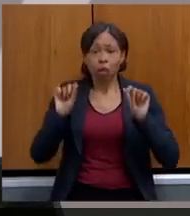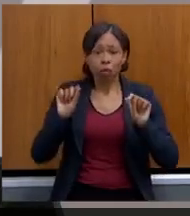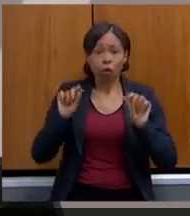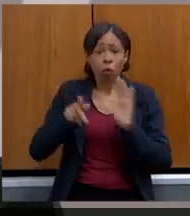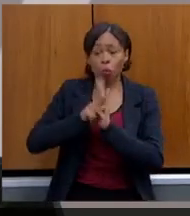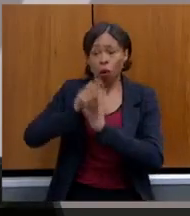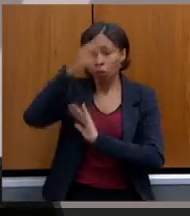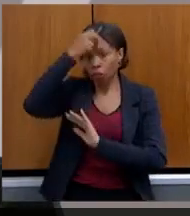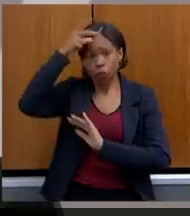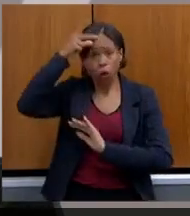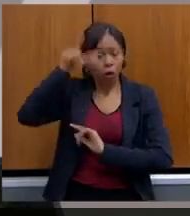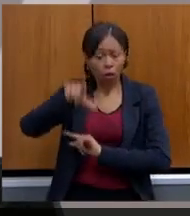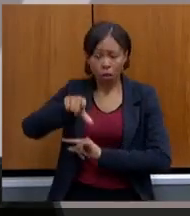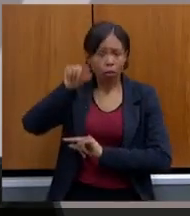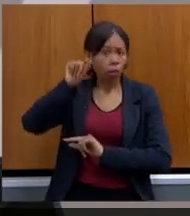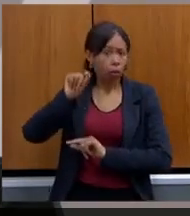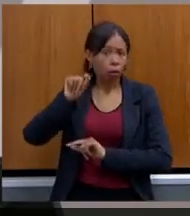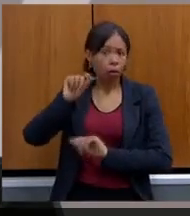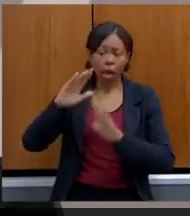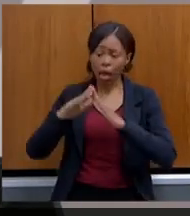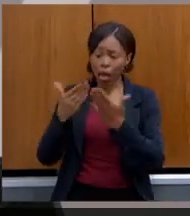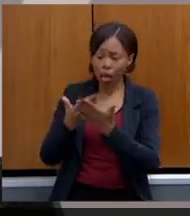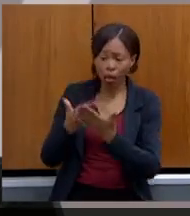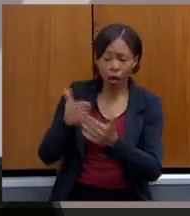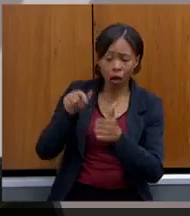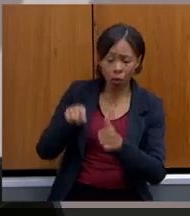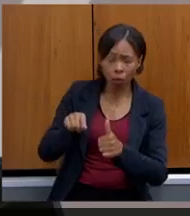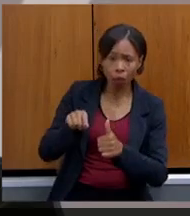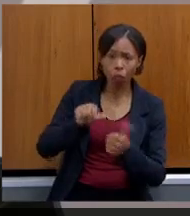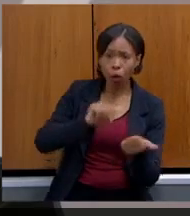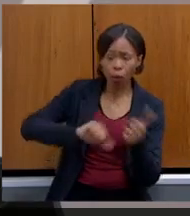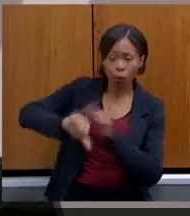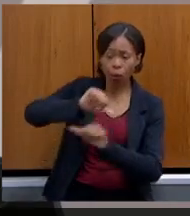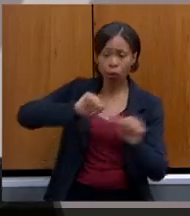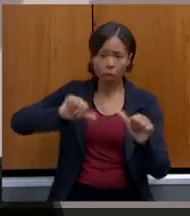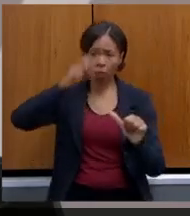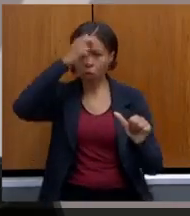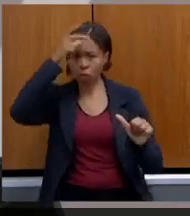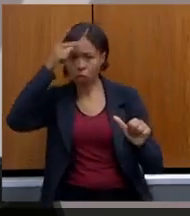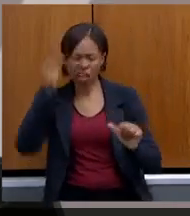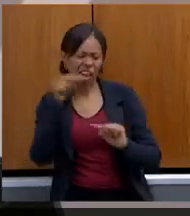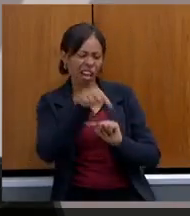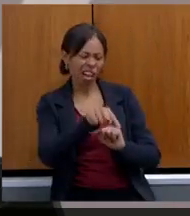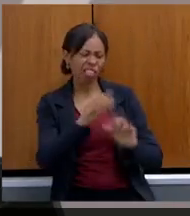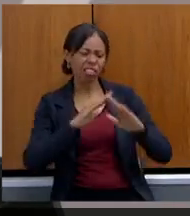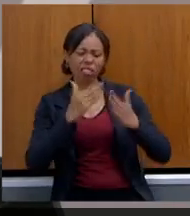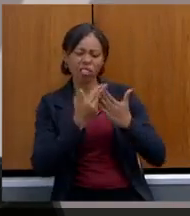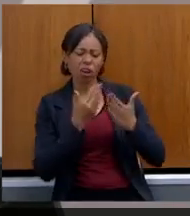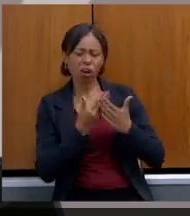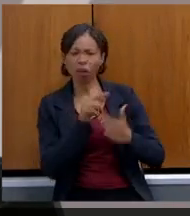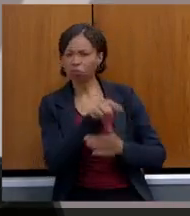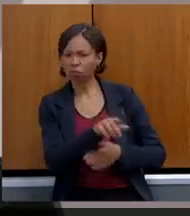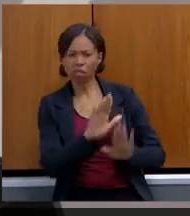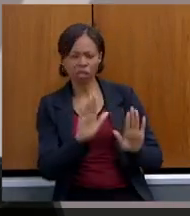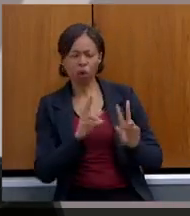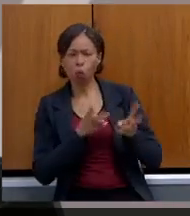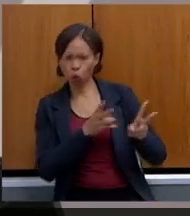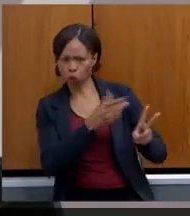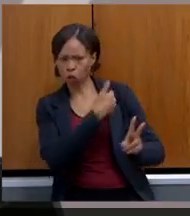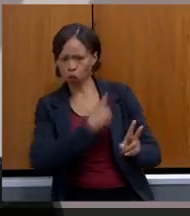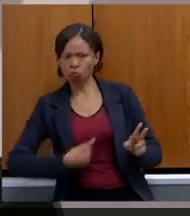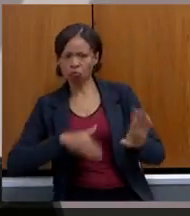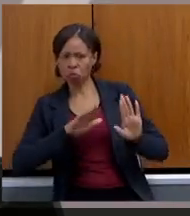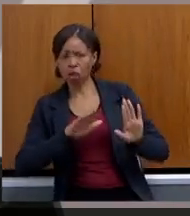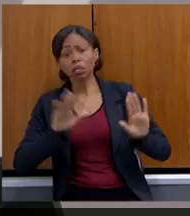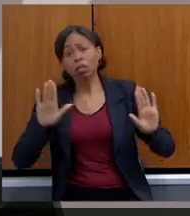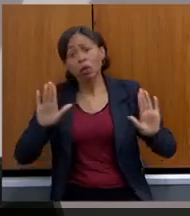os municípios escolher eu acho que essa escola aqui é viável eu municipalizar a Júlia essa aqui eu acho que ela não é é ter essa alternativa